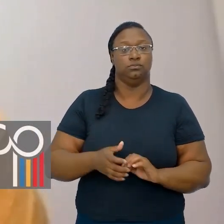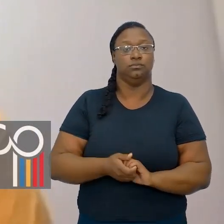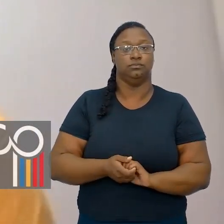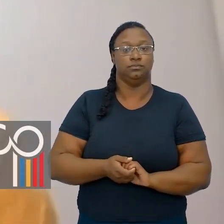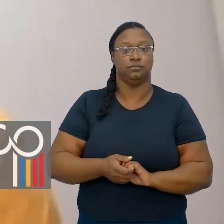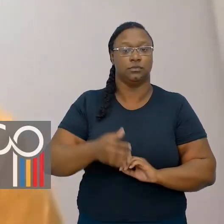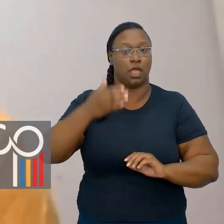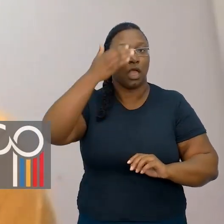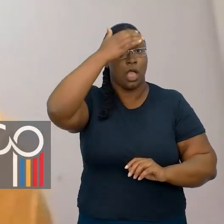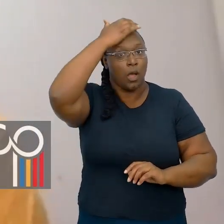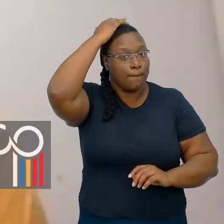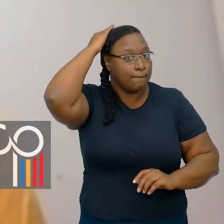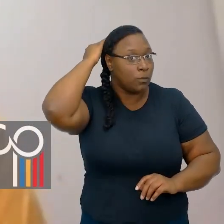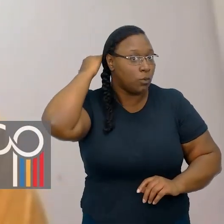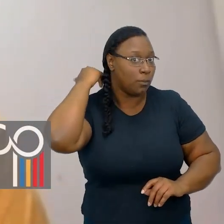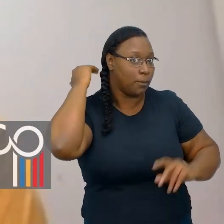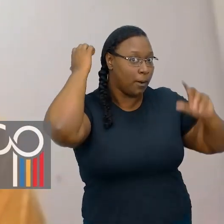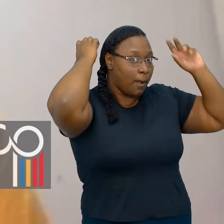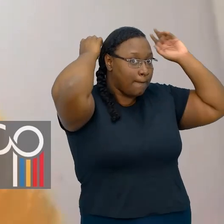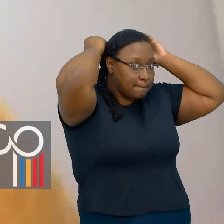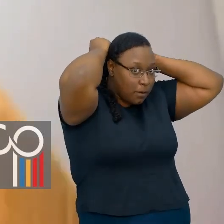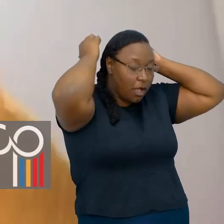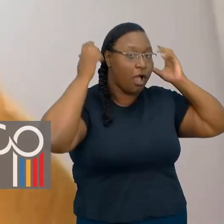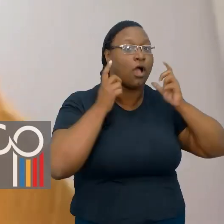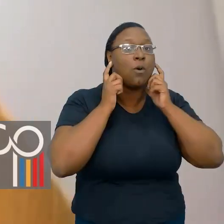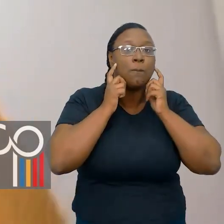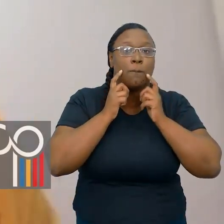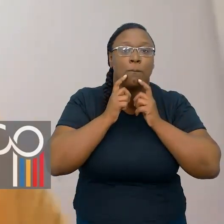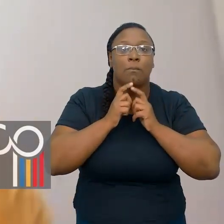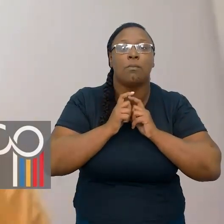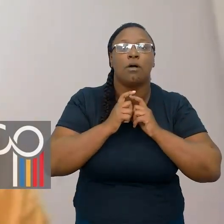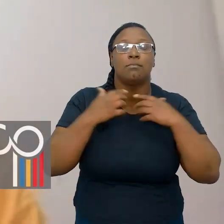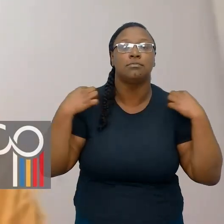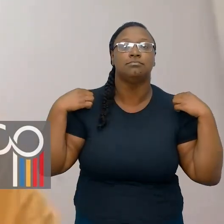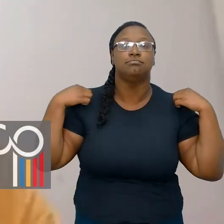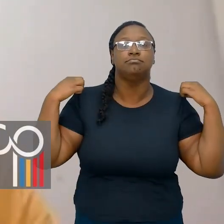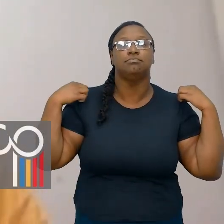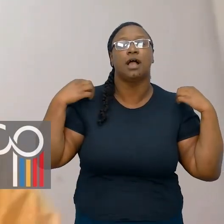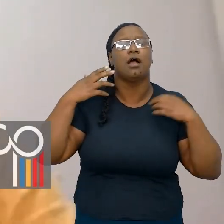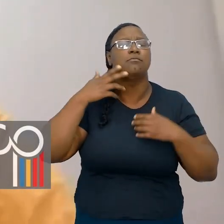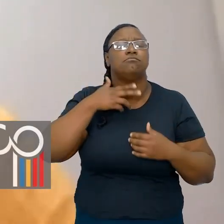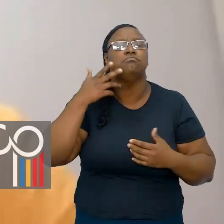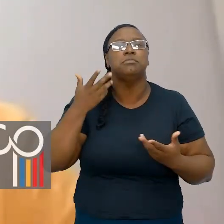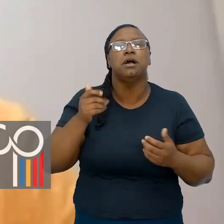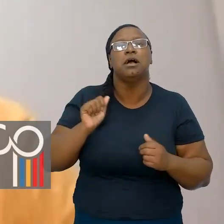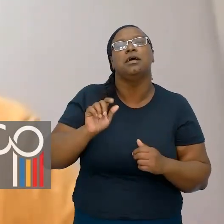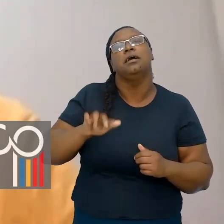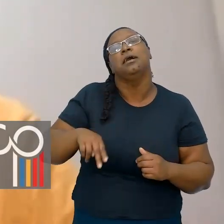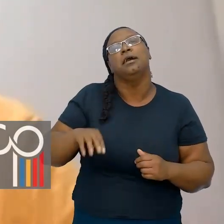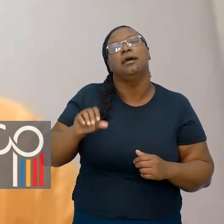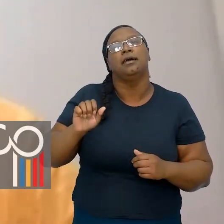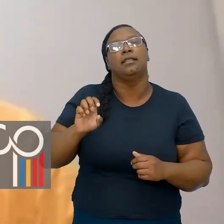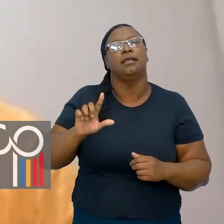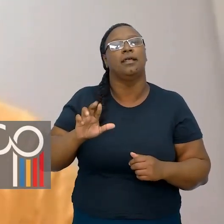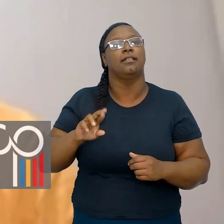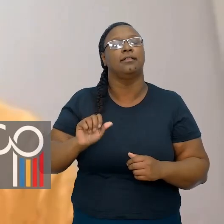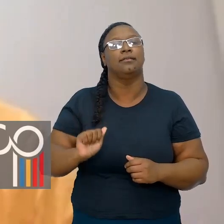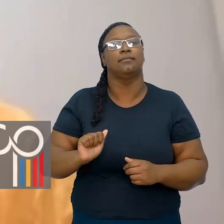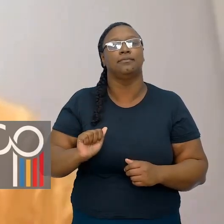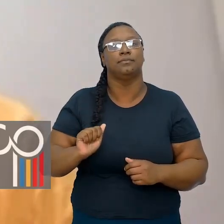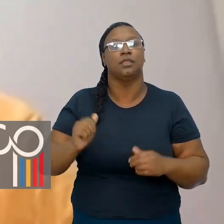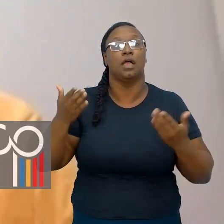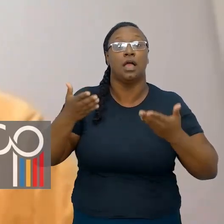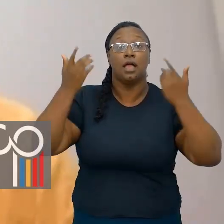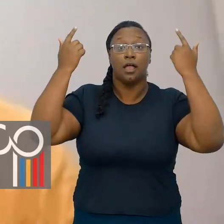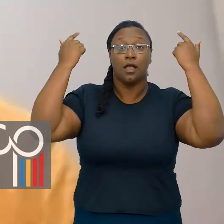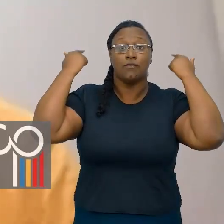meu cabelo comprido, está amarrado, barba, estou vestindo uma camisa amarela e ao fundo uma parede preta,